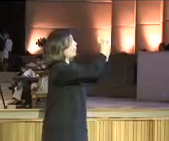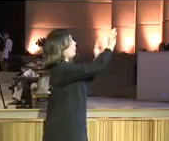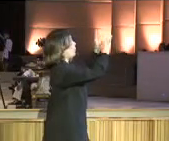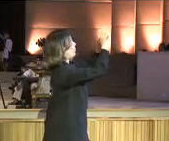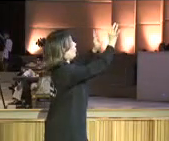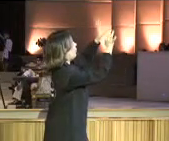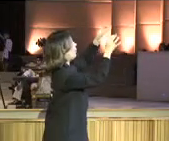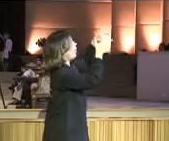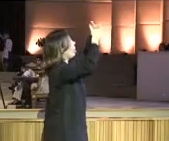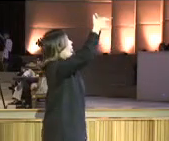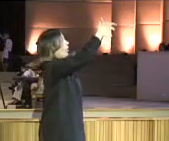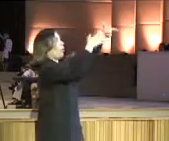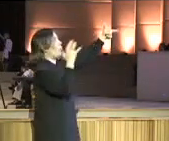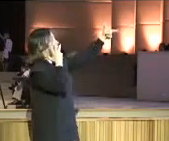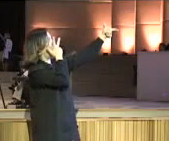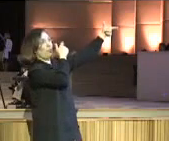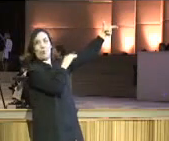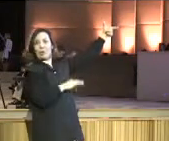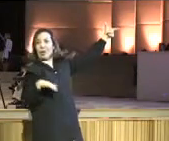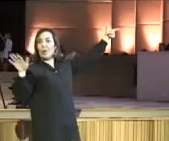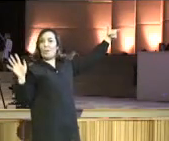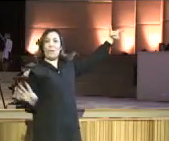2 Samuel 12:30.